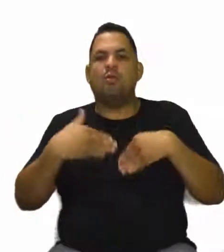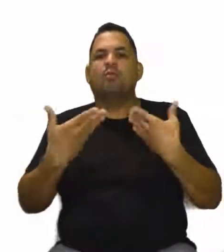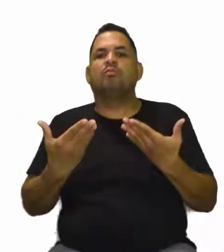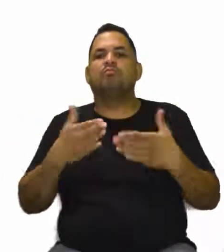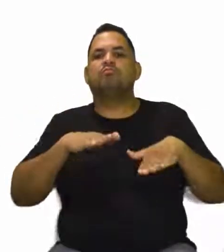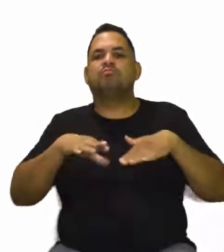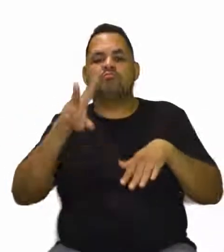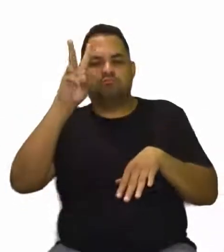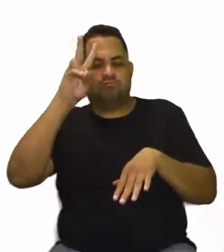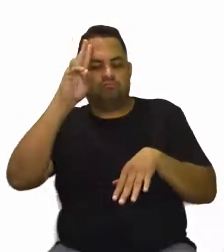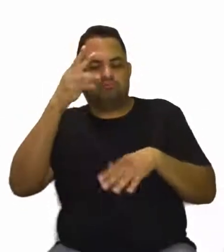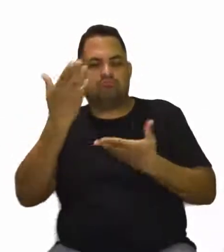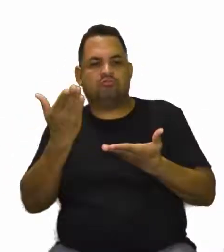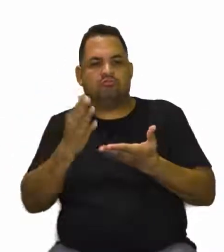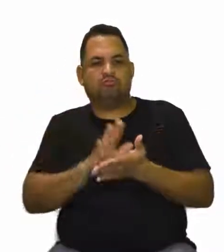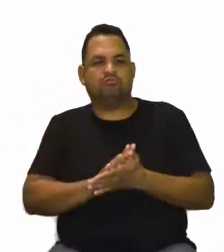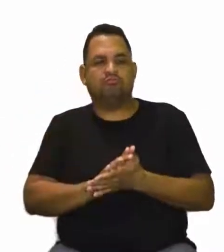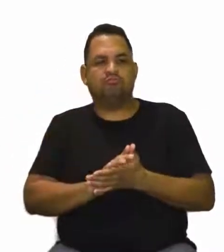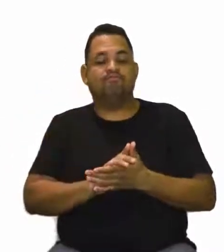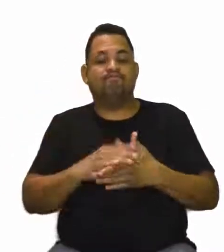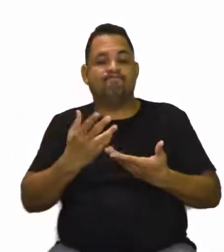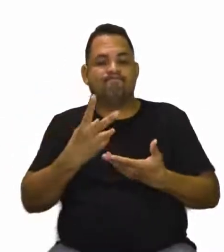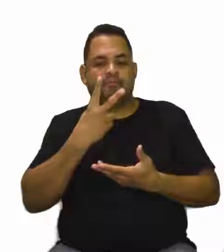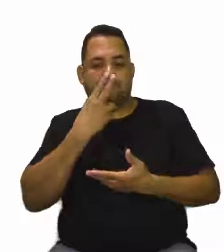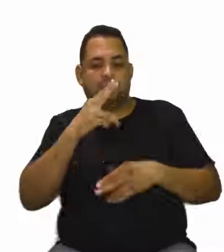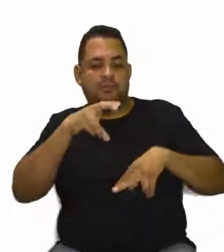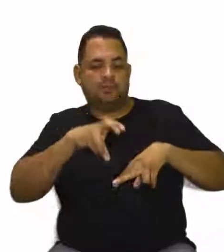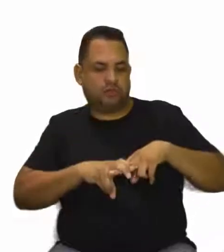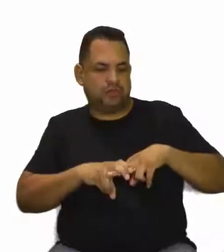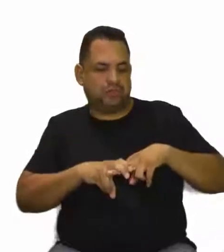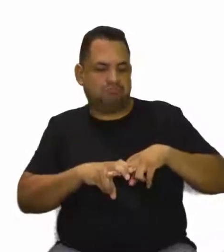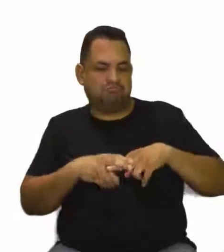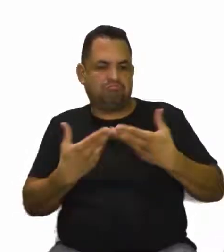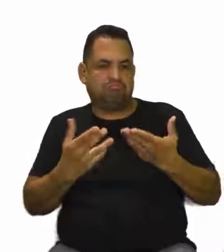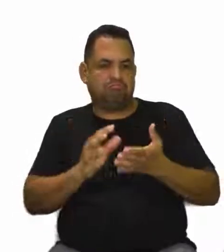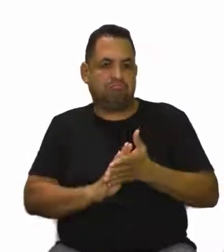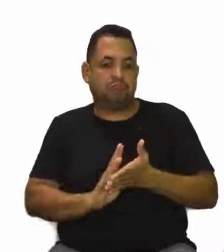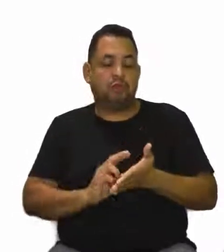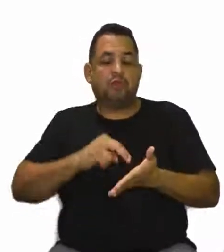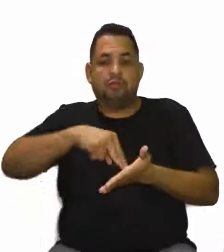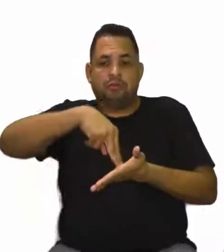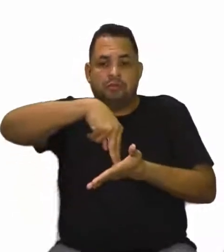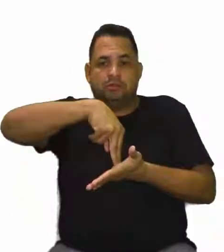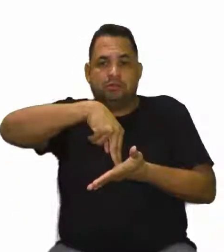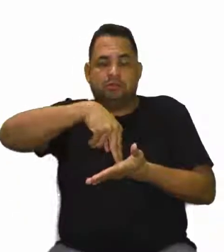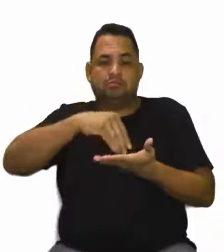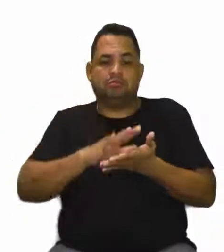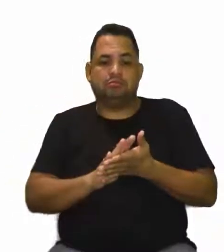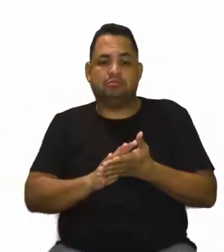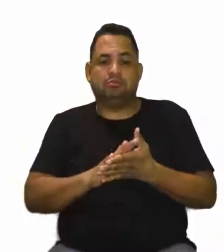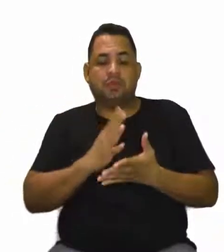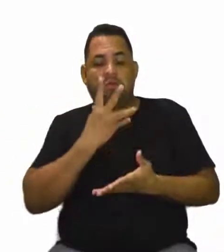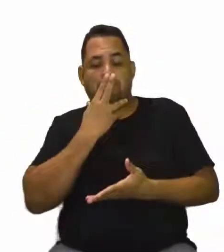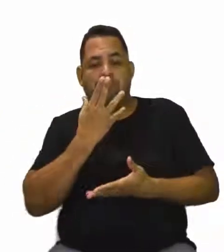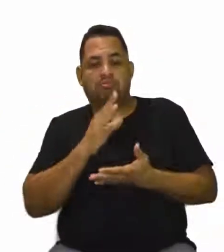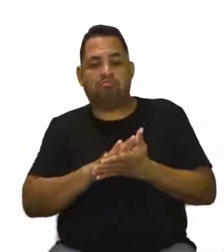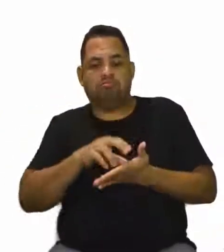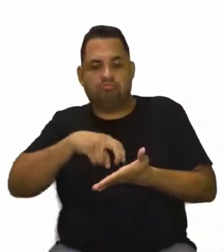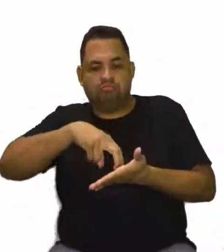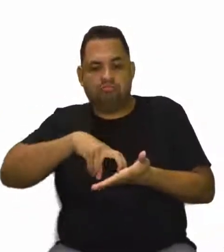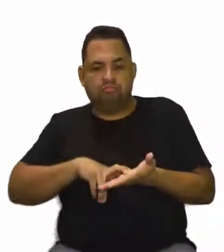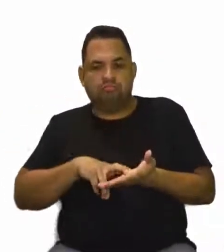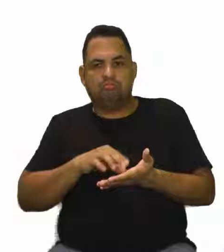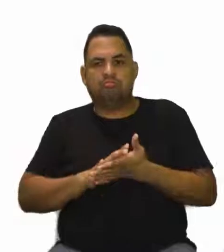movimento que eu lembro? Eu posso lembrar que eu estou sentando numa cadeira e estou levantando. Então, eu estou simulando ali um